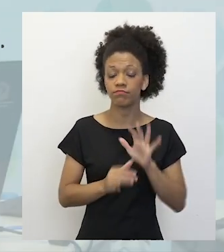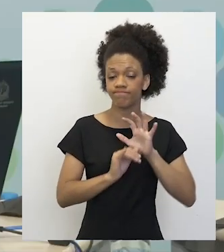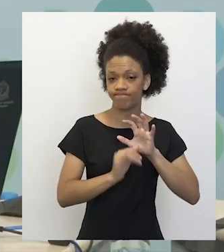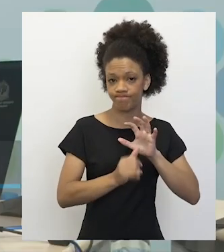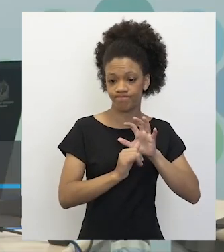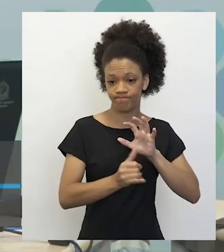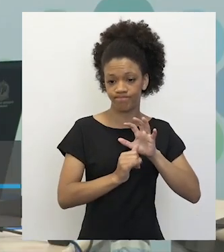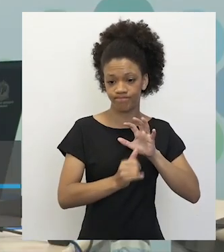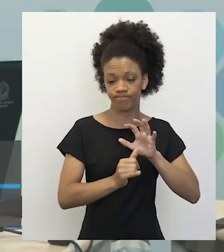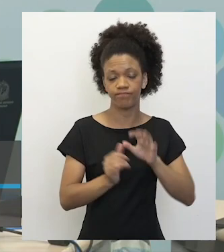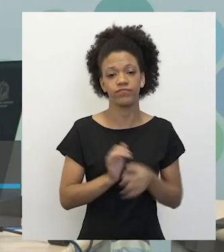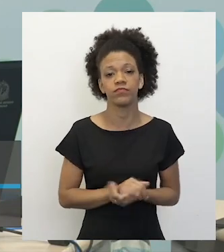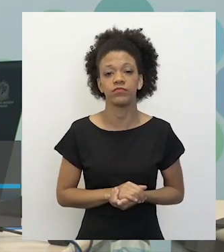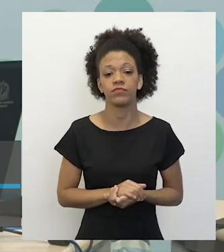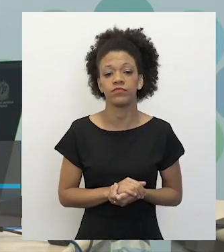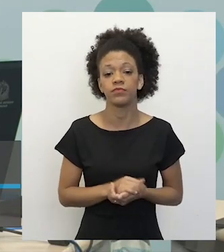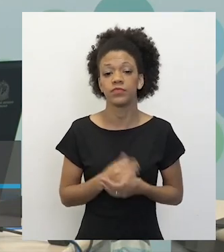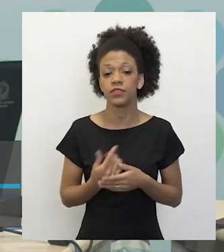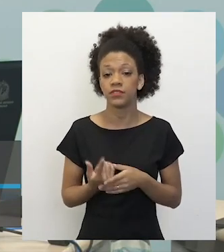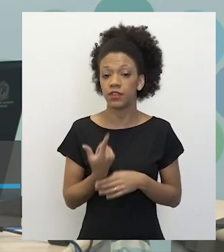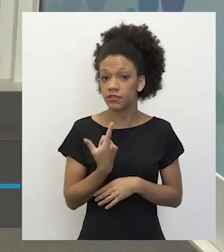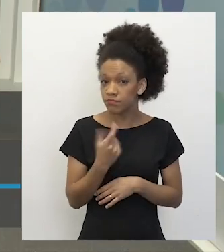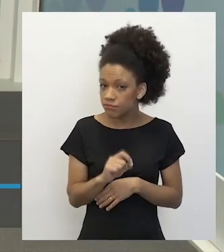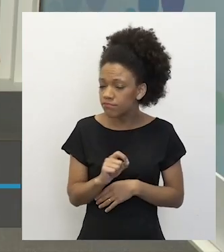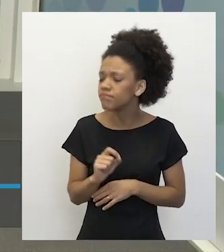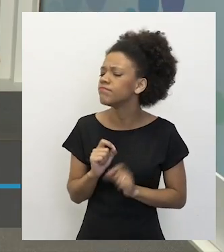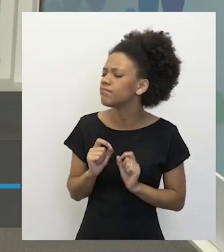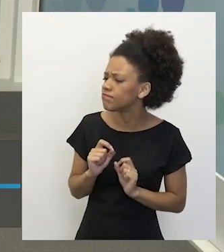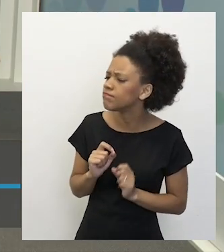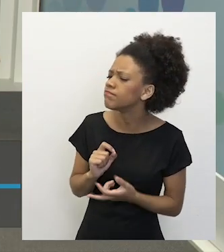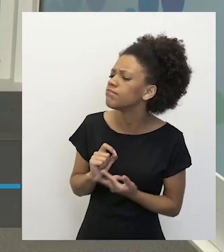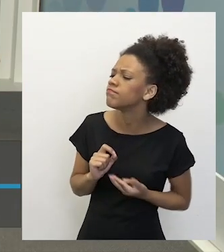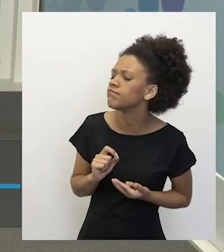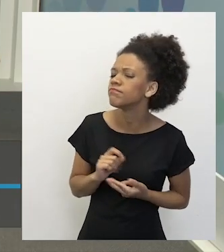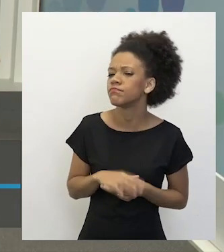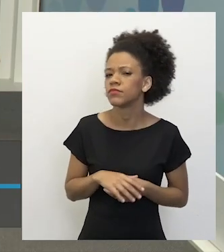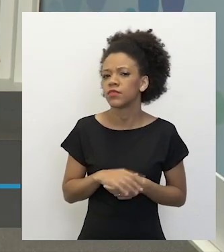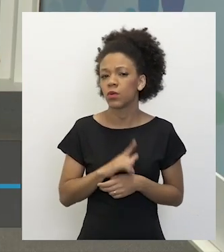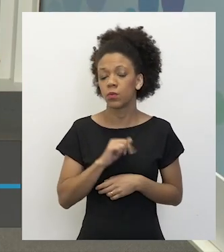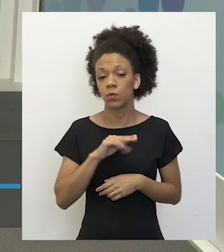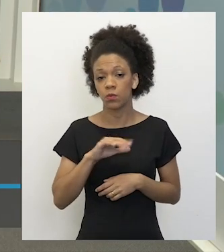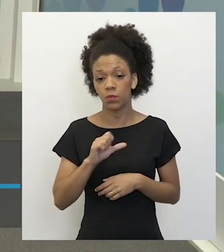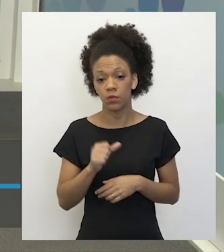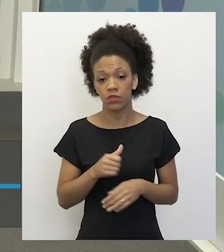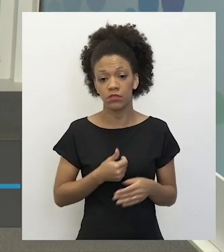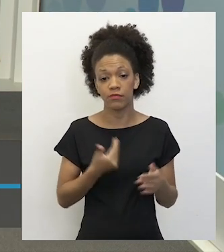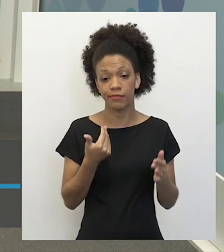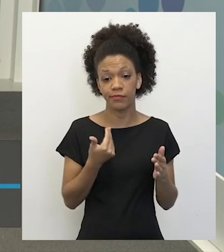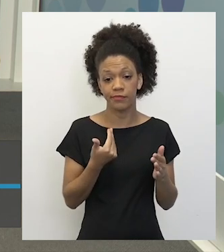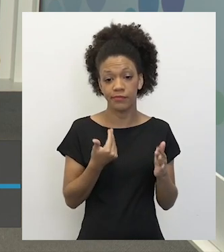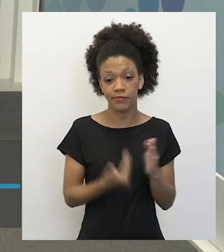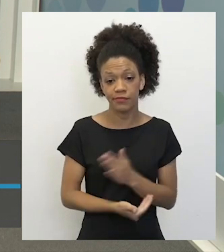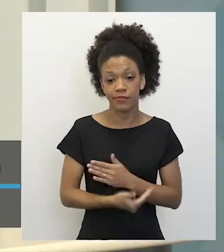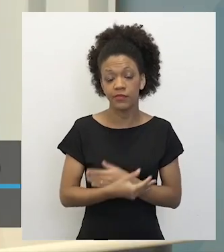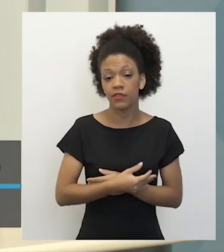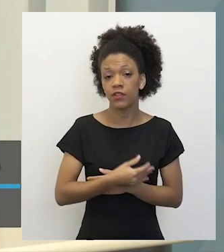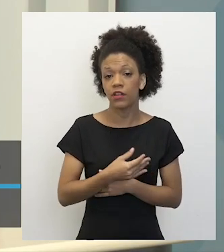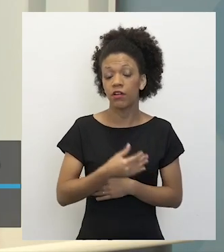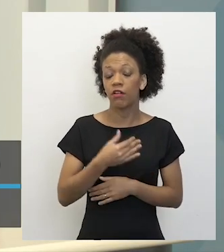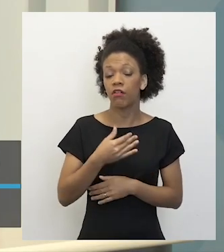fábula. E a 10ª, Deia? A 10ª, o Lucas colocou que ele deu razão a todos, porque